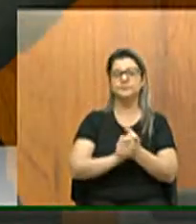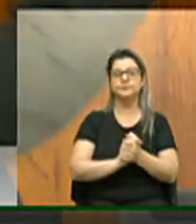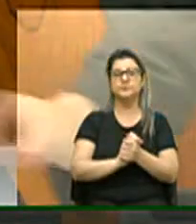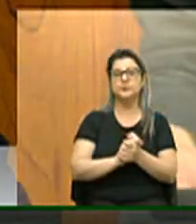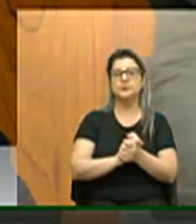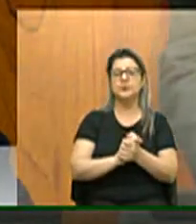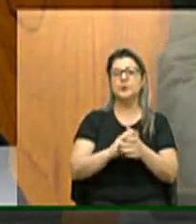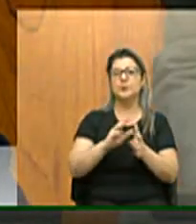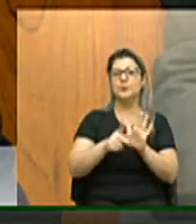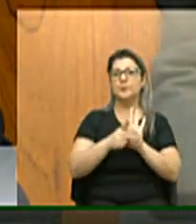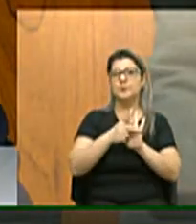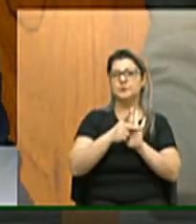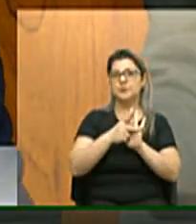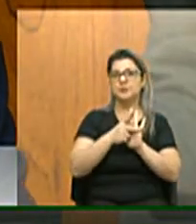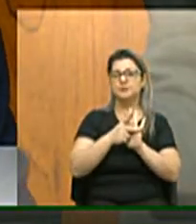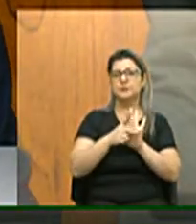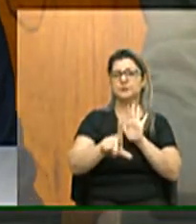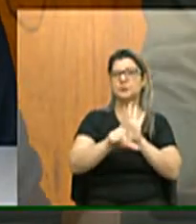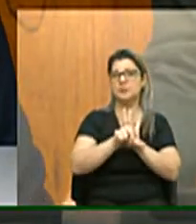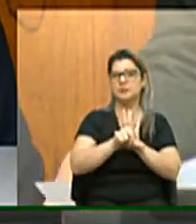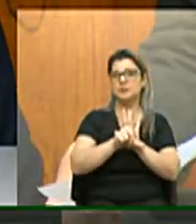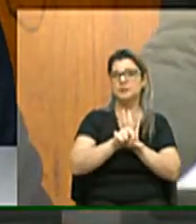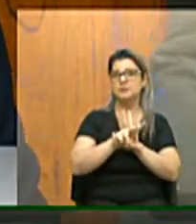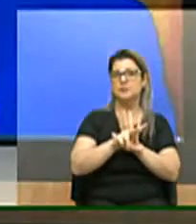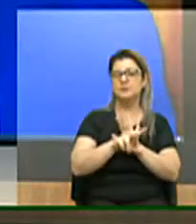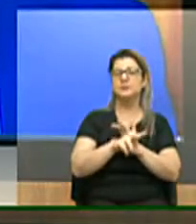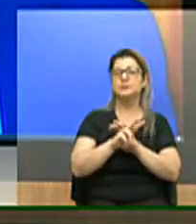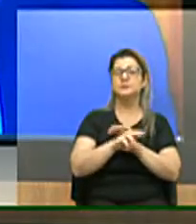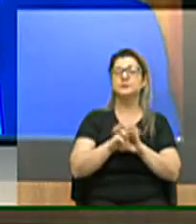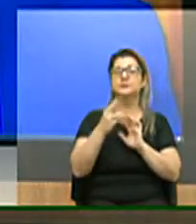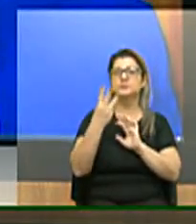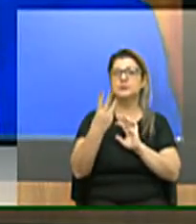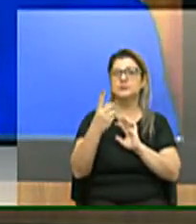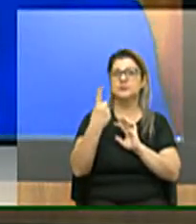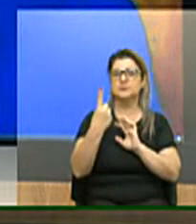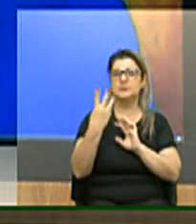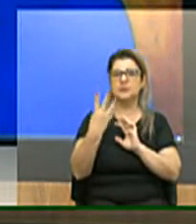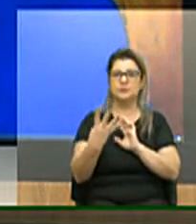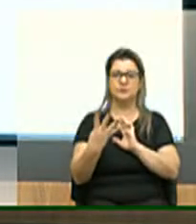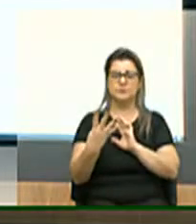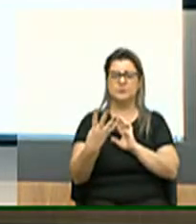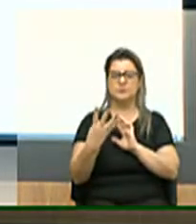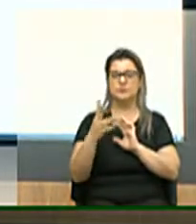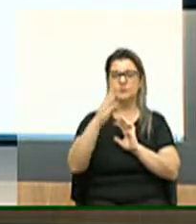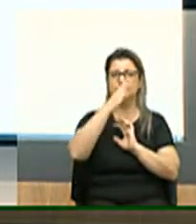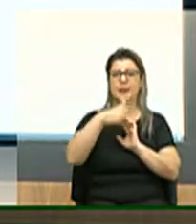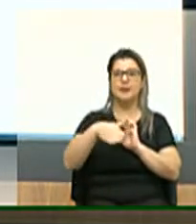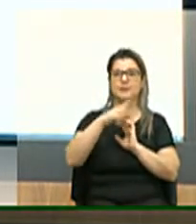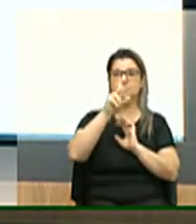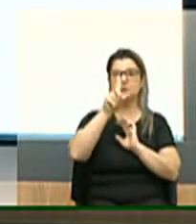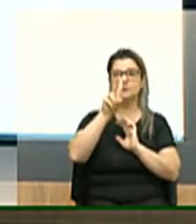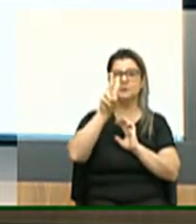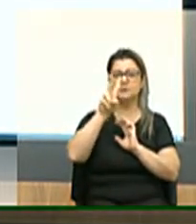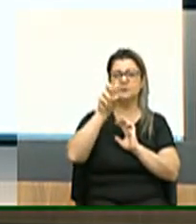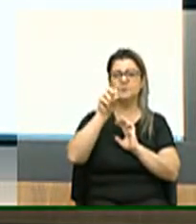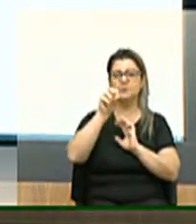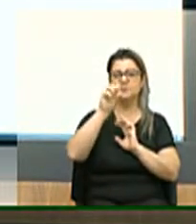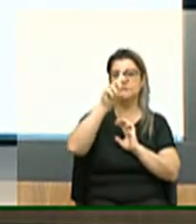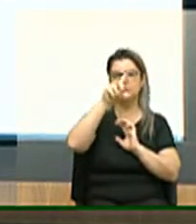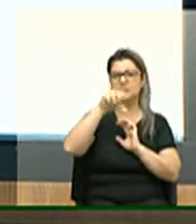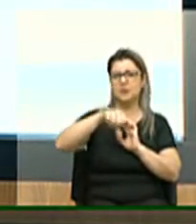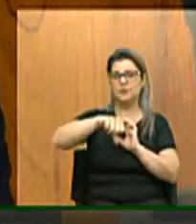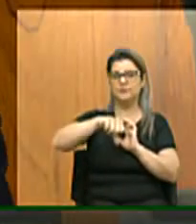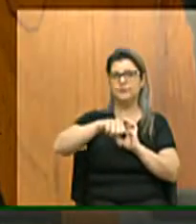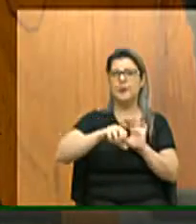514/2019. Presidente Hernani, conseguiu ouvir? Sim, está registrado, deputada Anne, feito o registro. Obrigada. Na ordem do